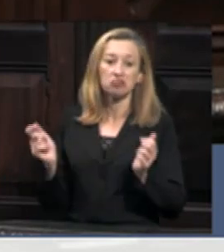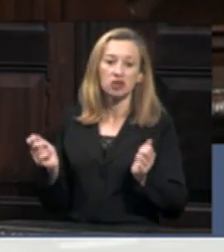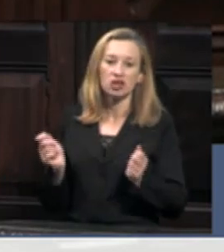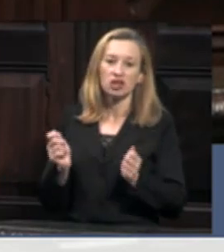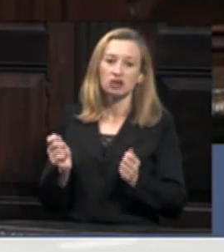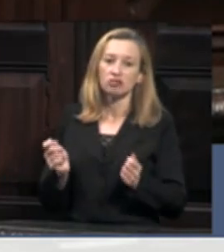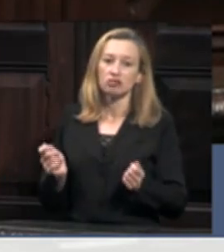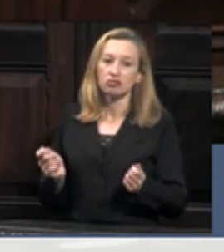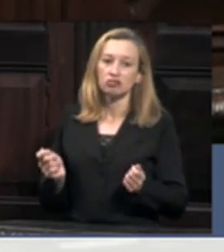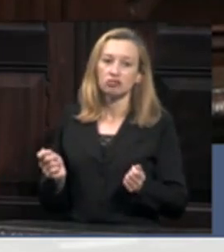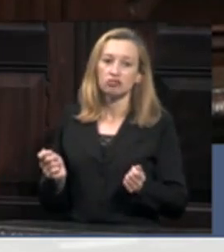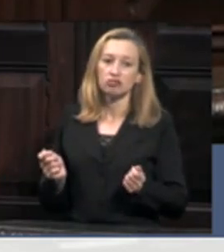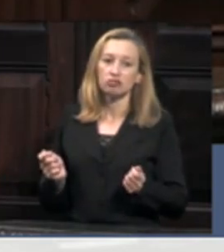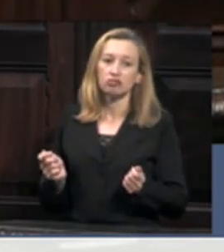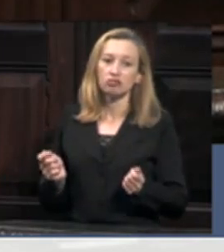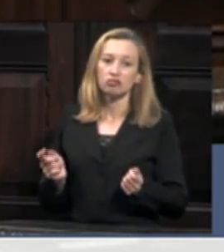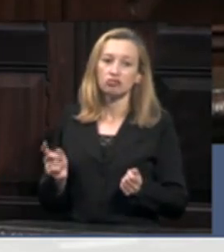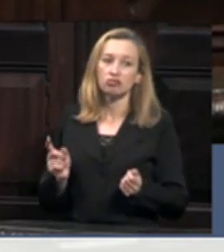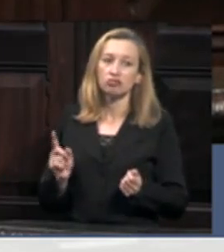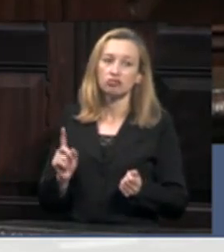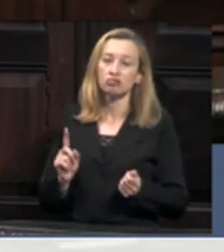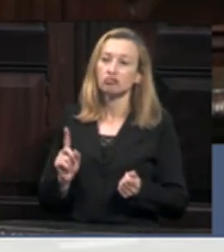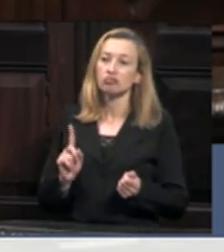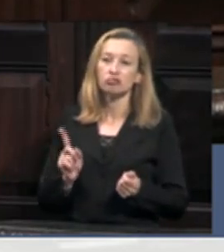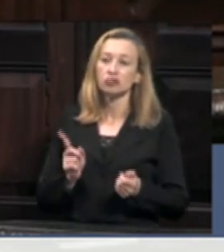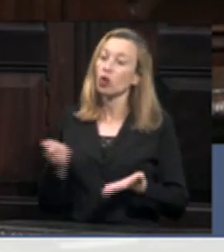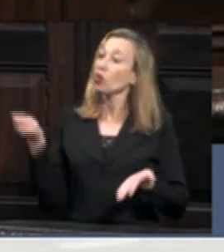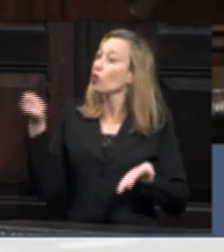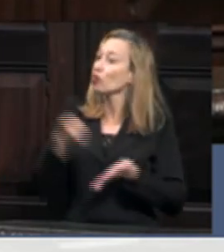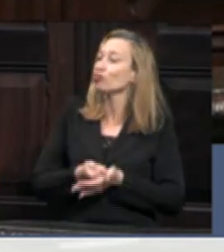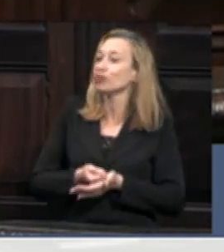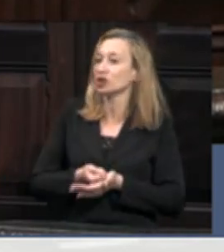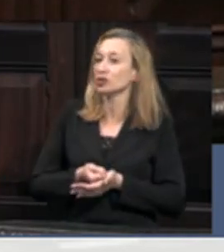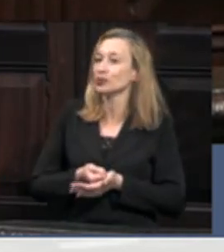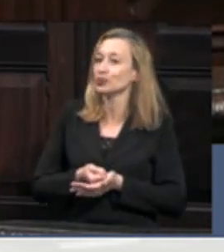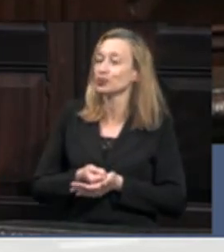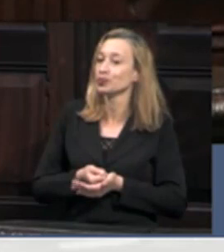de dar aquilo que o povo do Estado do Rio de Janeiro